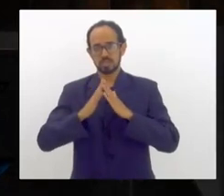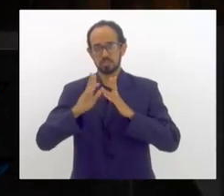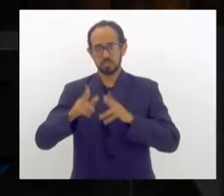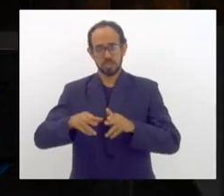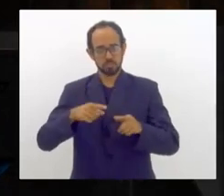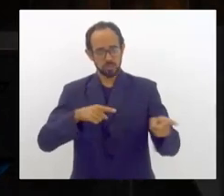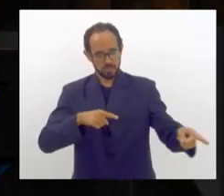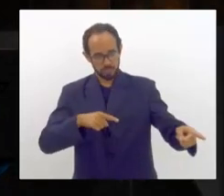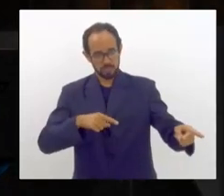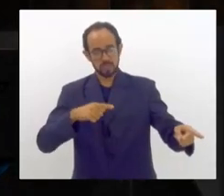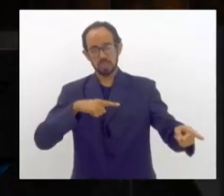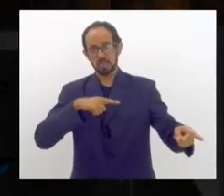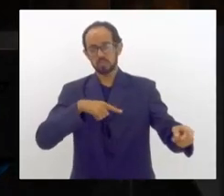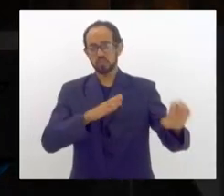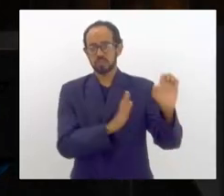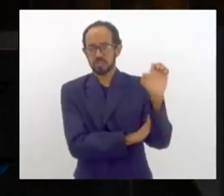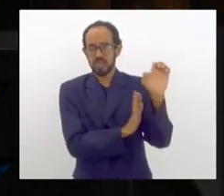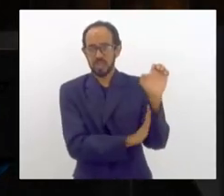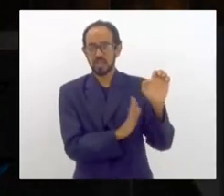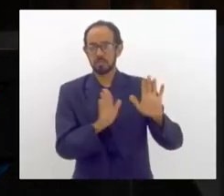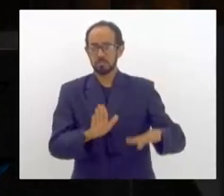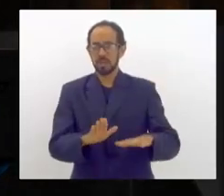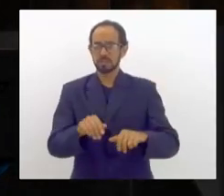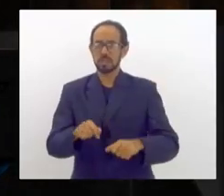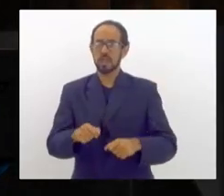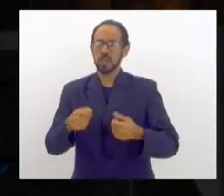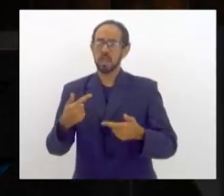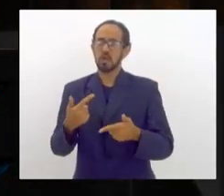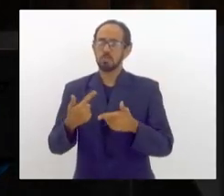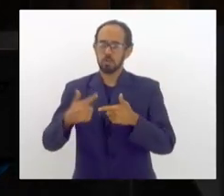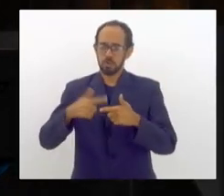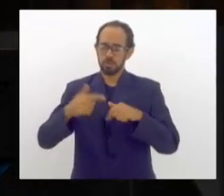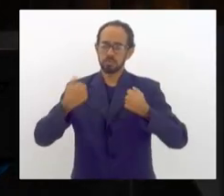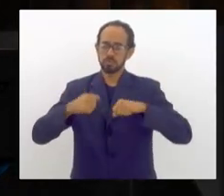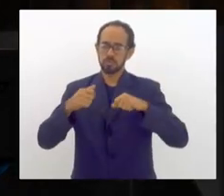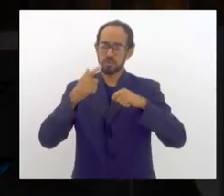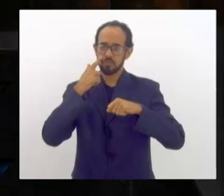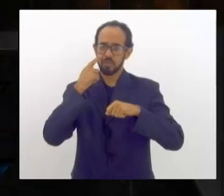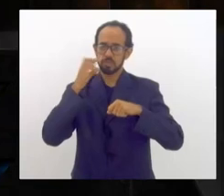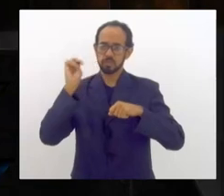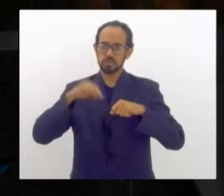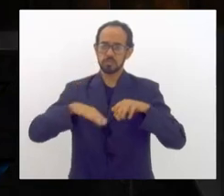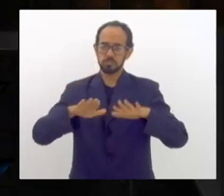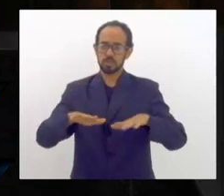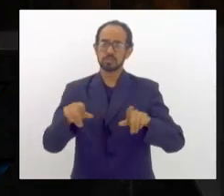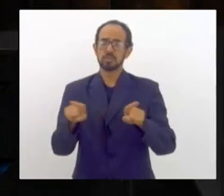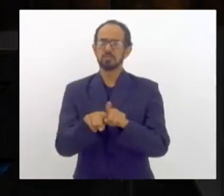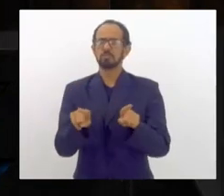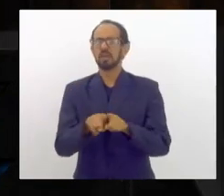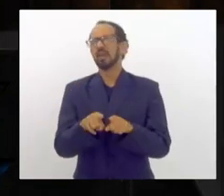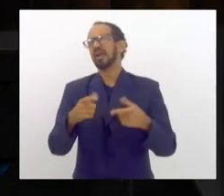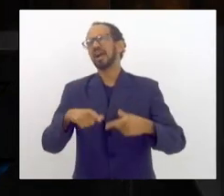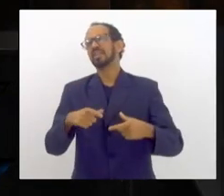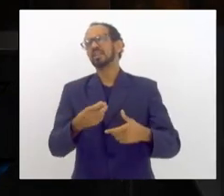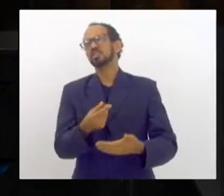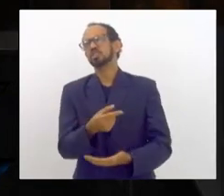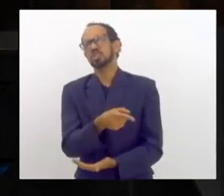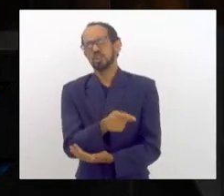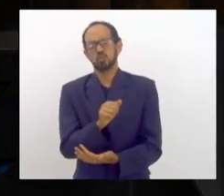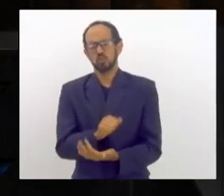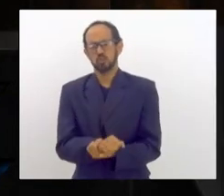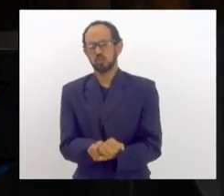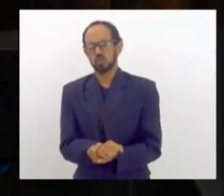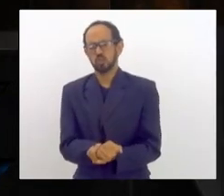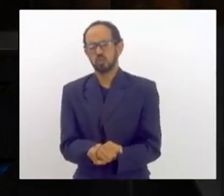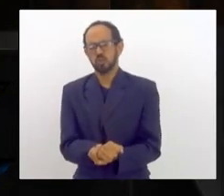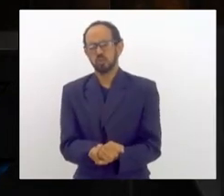uma ideologia diferente da minha, é uma causa que a gente tem que olhar assim aqui, ó. Da mesma forma, cadê esse dinheiro? Para onde foi parar esse dinheiro?